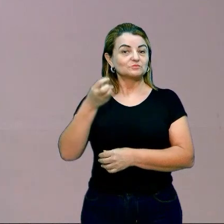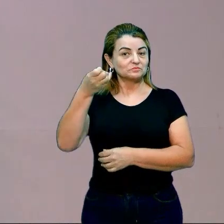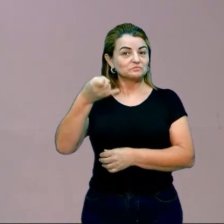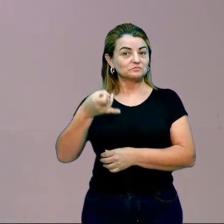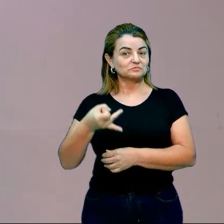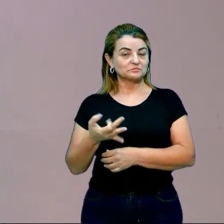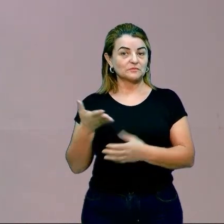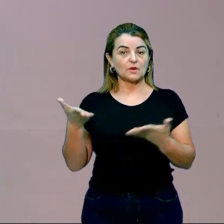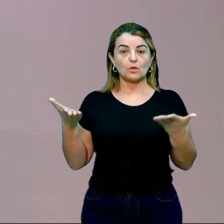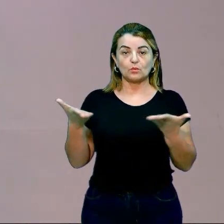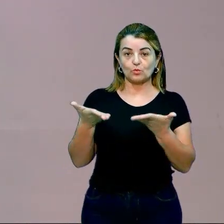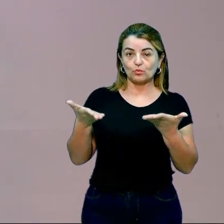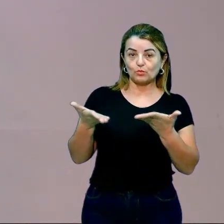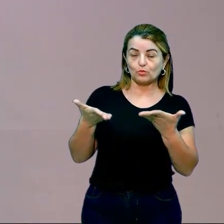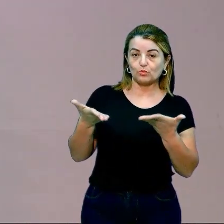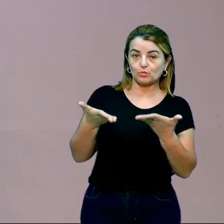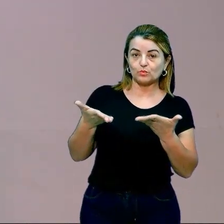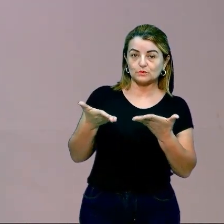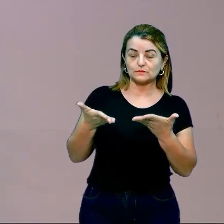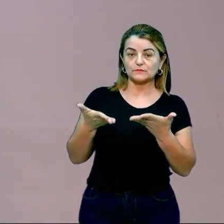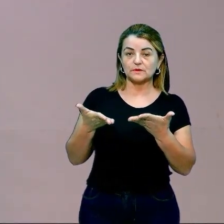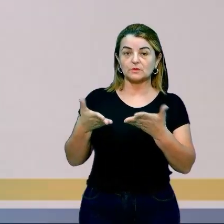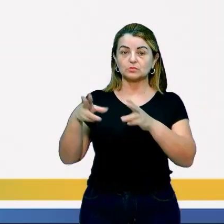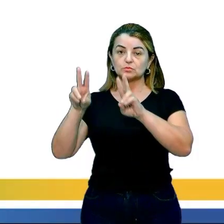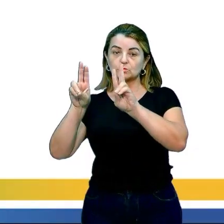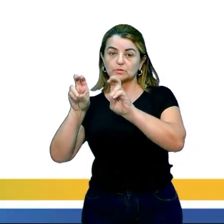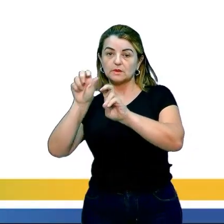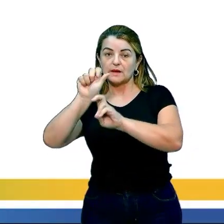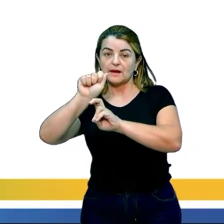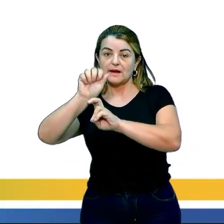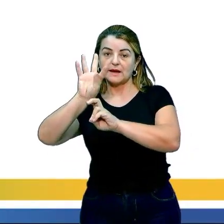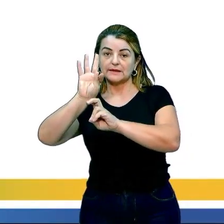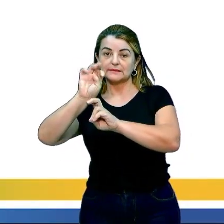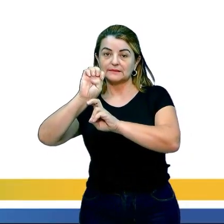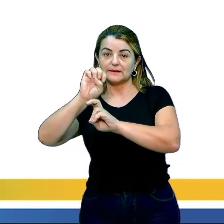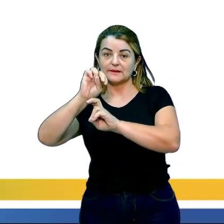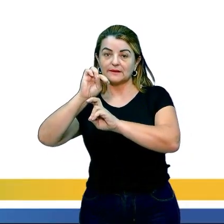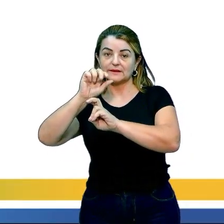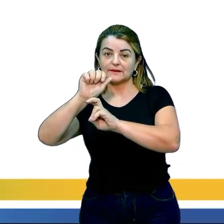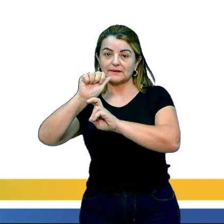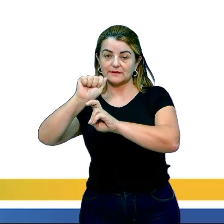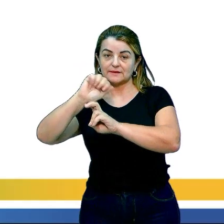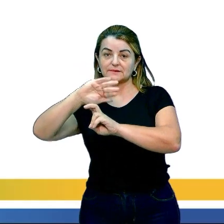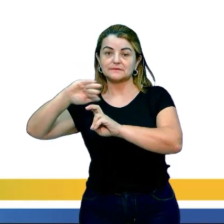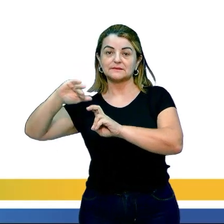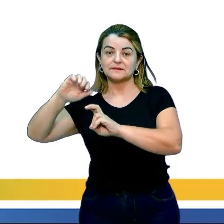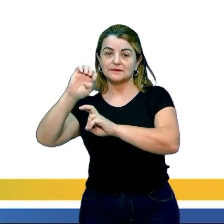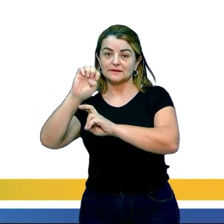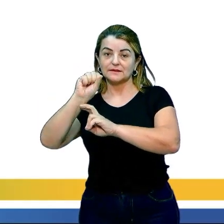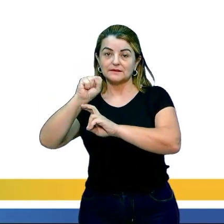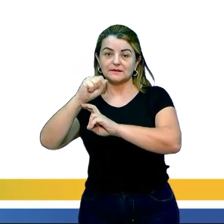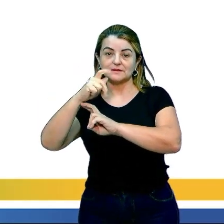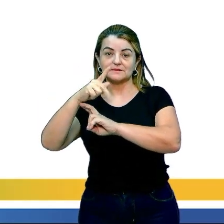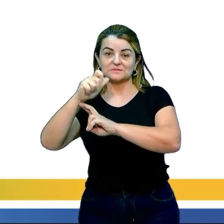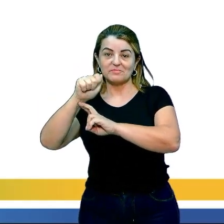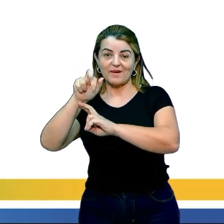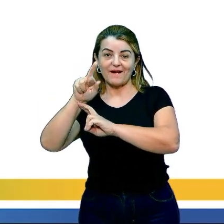agora a gente vai falar sobre Atenas e Esparta né as duas grandes